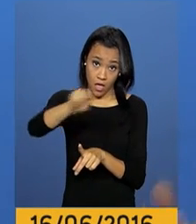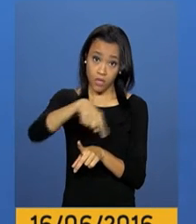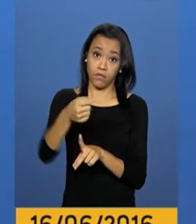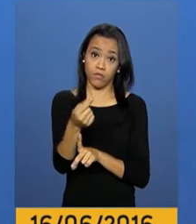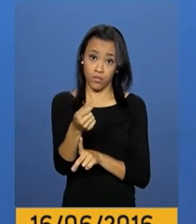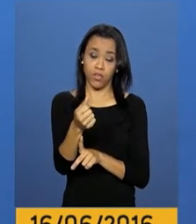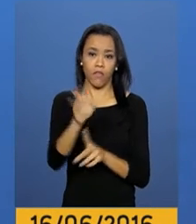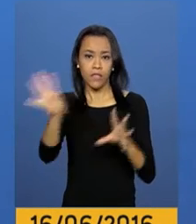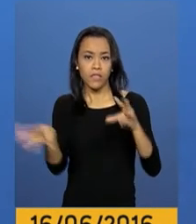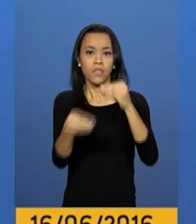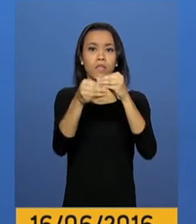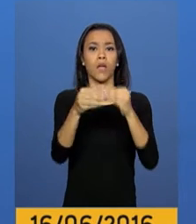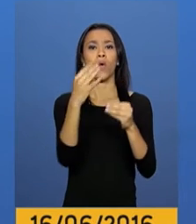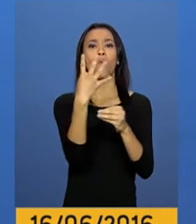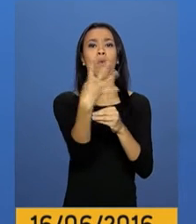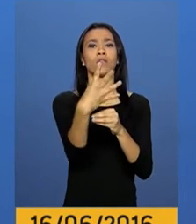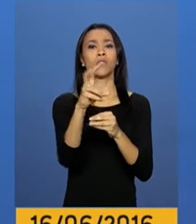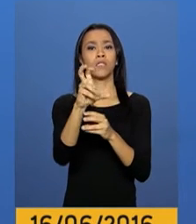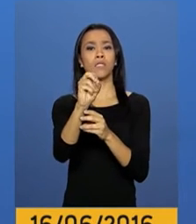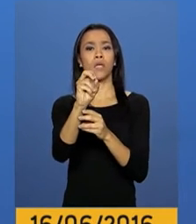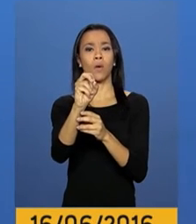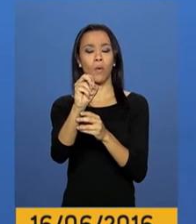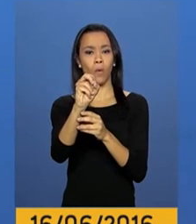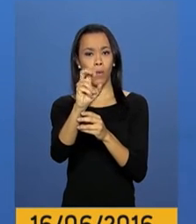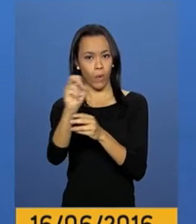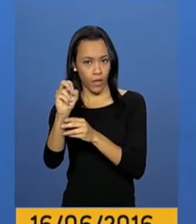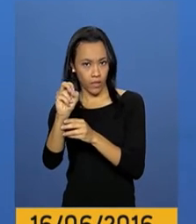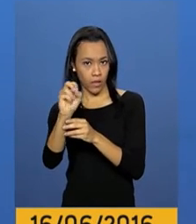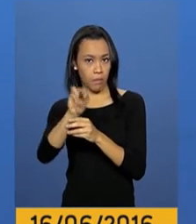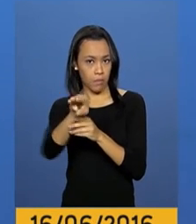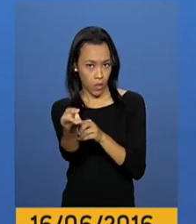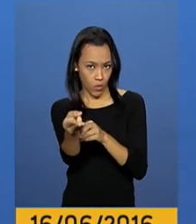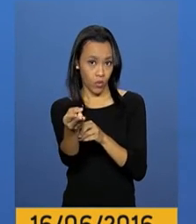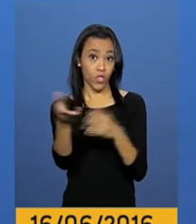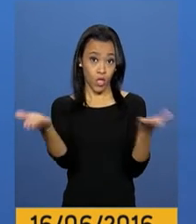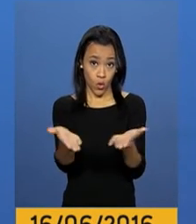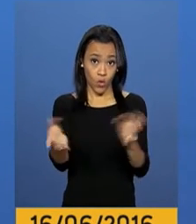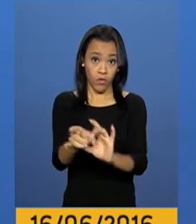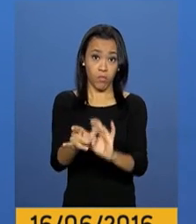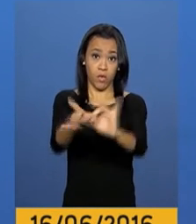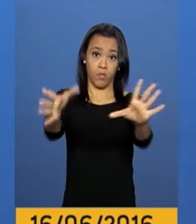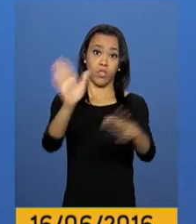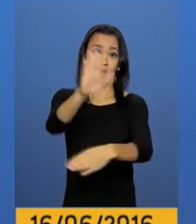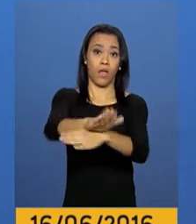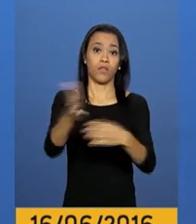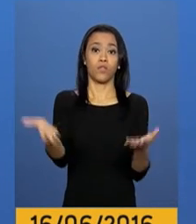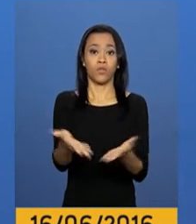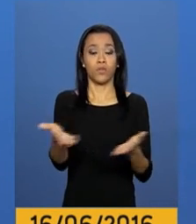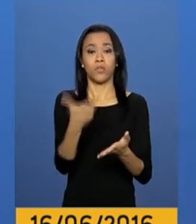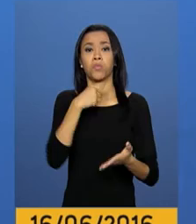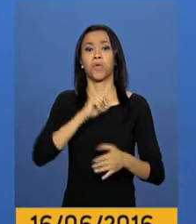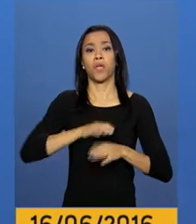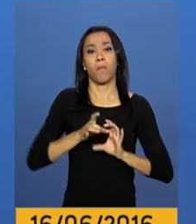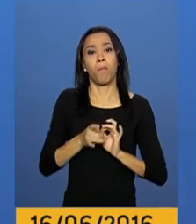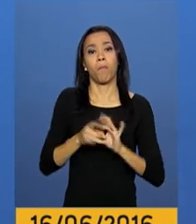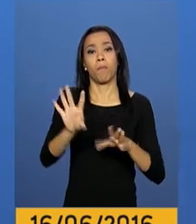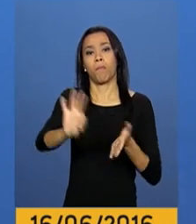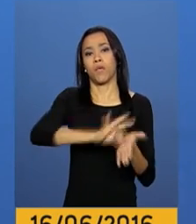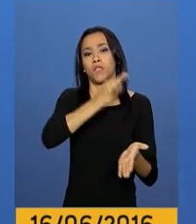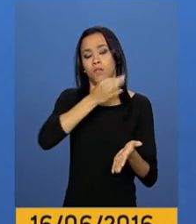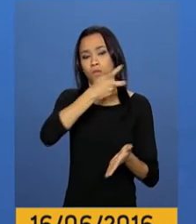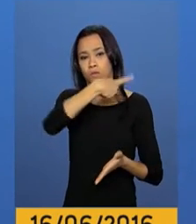agregado os 450 milhões autorizados na tarde de hoje pelo presidente Michel